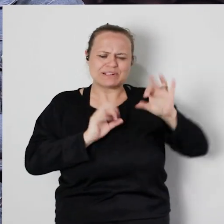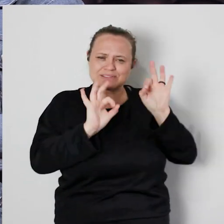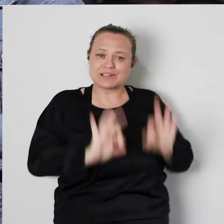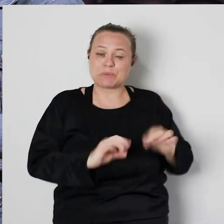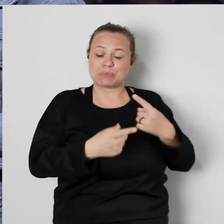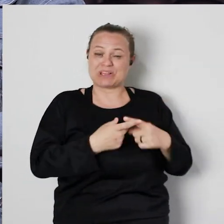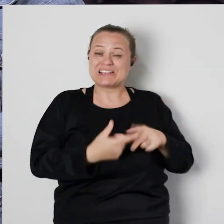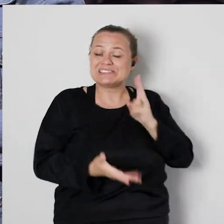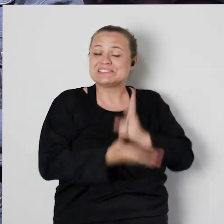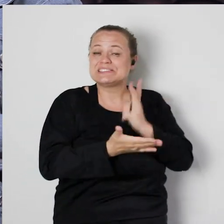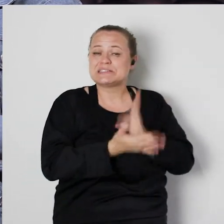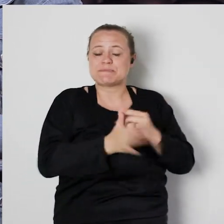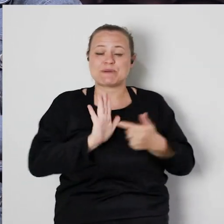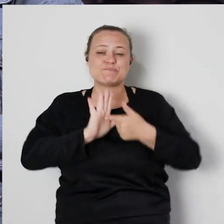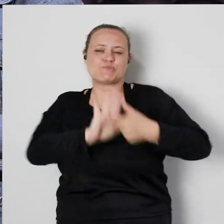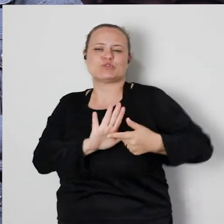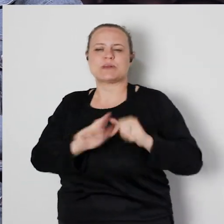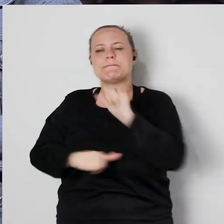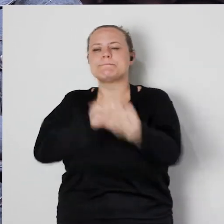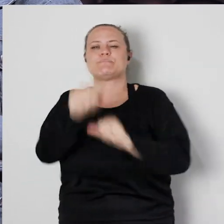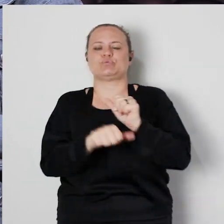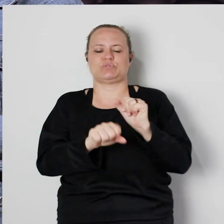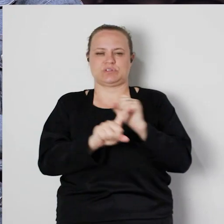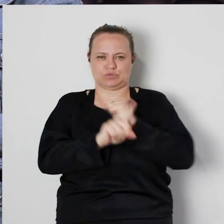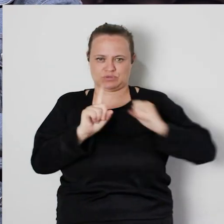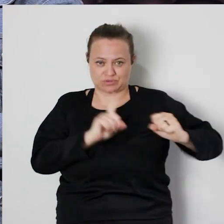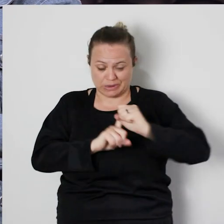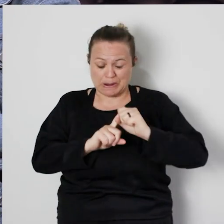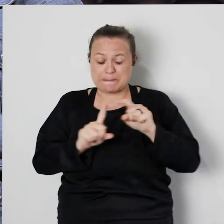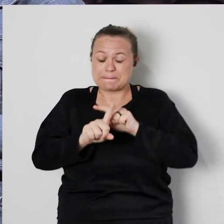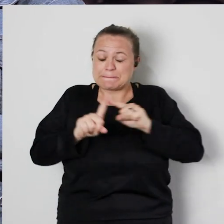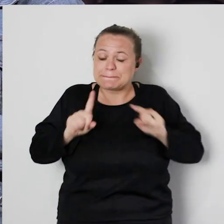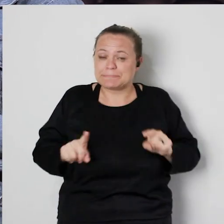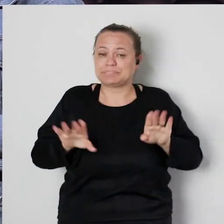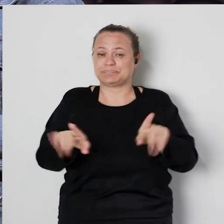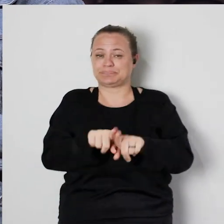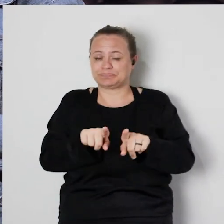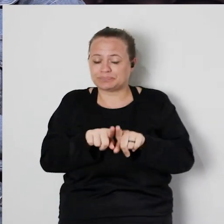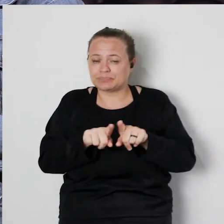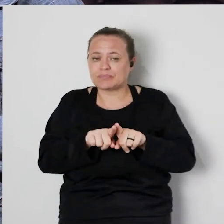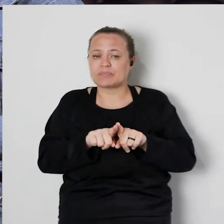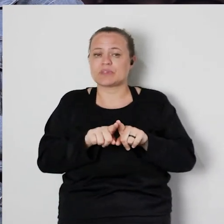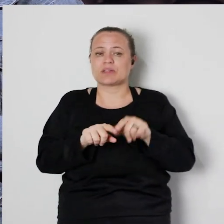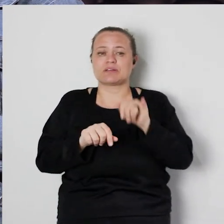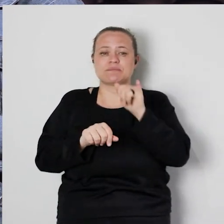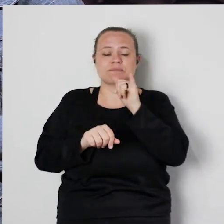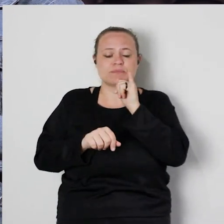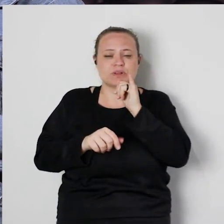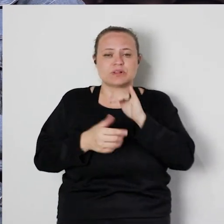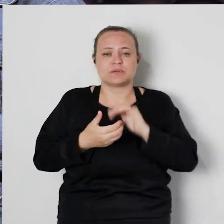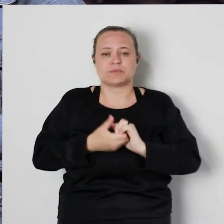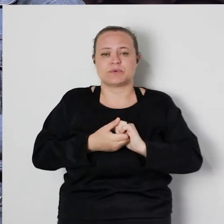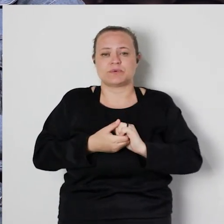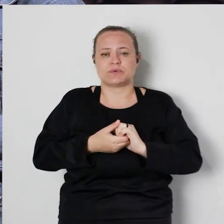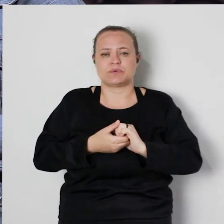vezes as contrapartidas, porque em cultura tudo é contrapartida, bem dizer, porque sempre tem um impacto social e de transformação muito